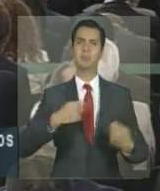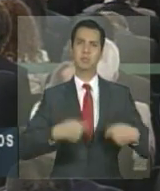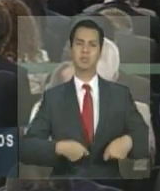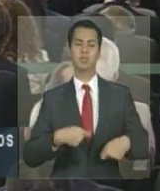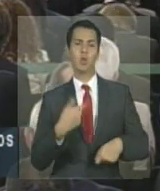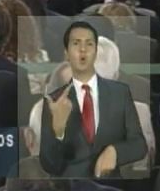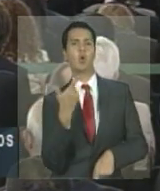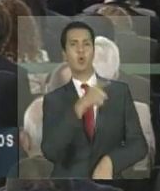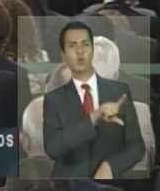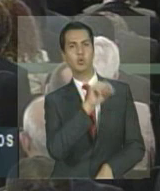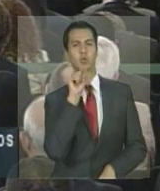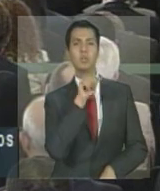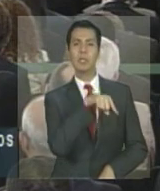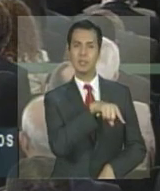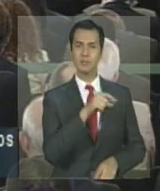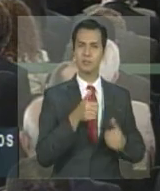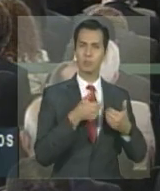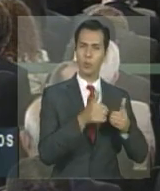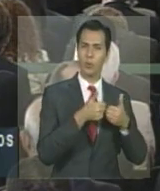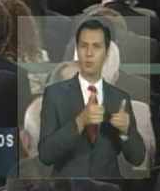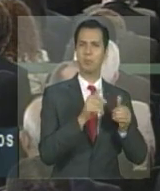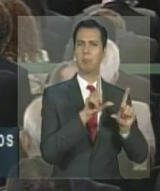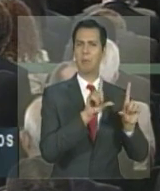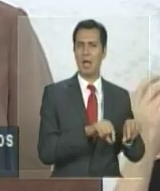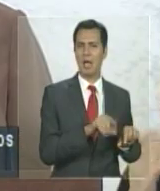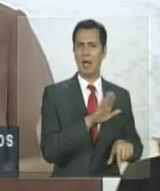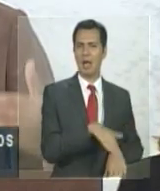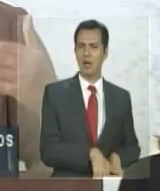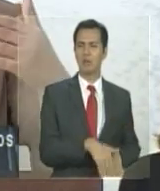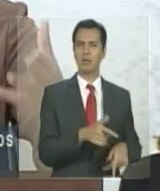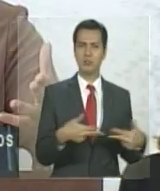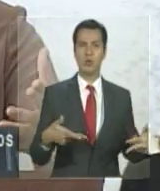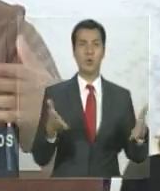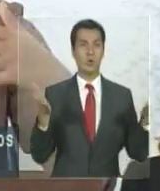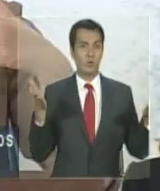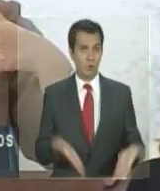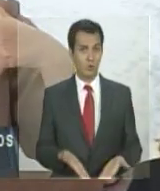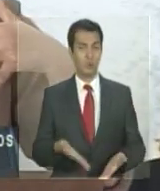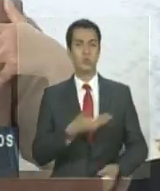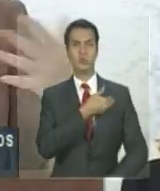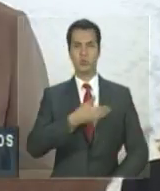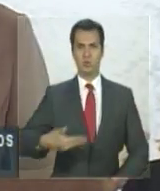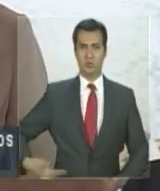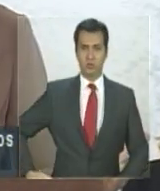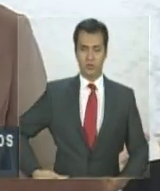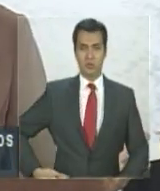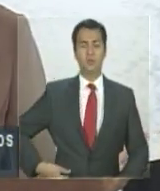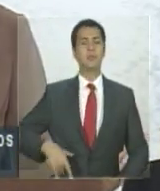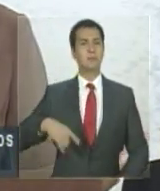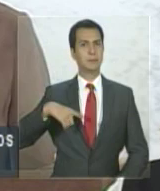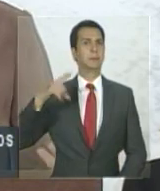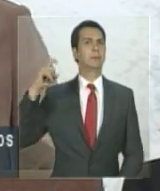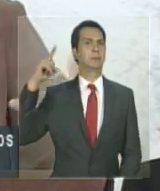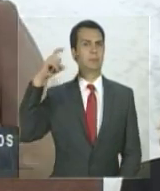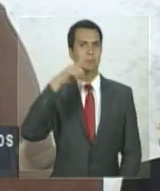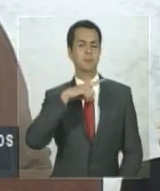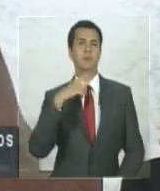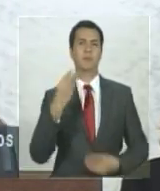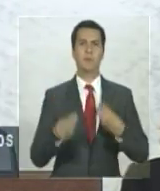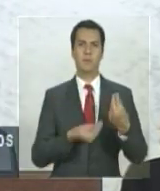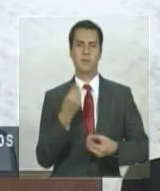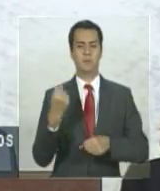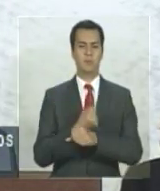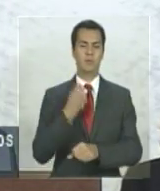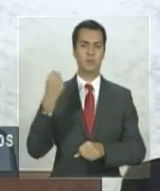outros métodos de transporte. Hoje, né, governadores enfrentam imensas dificuldades para